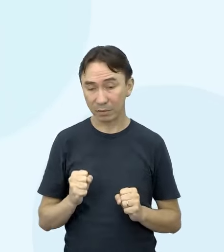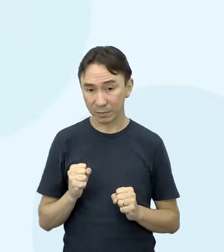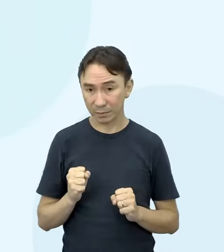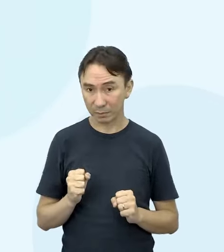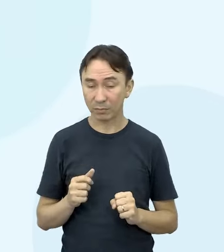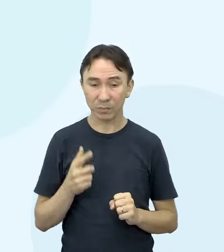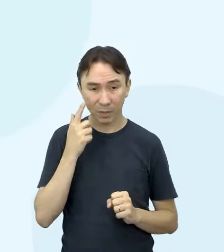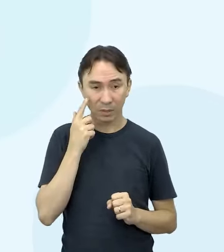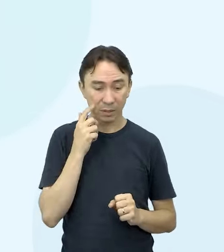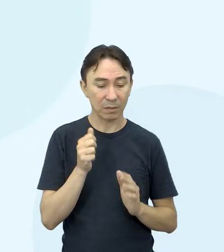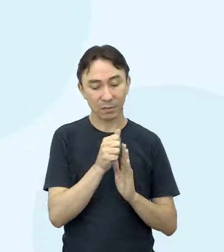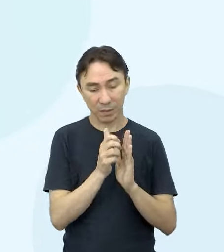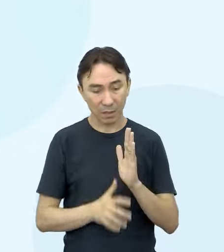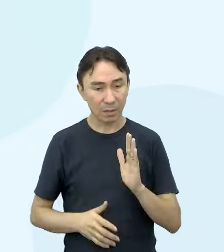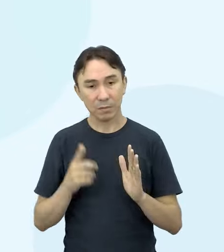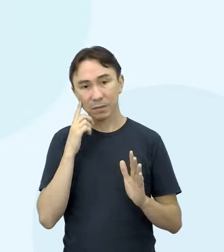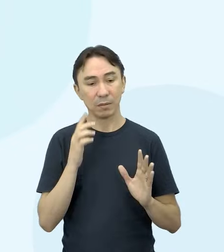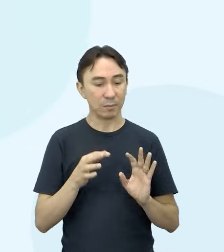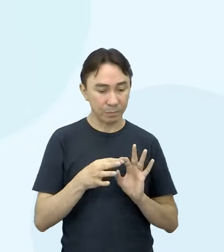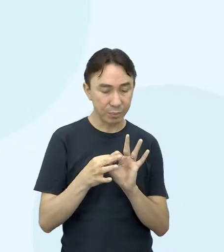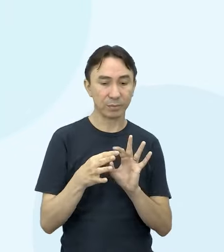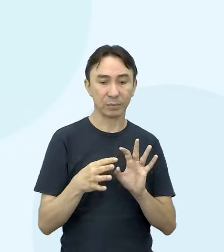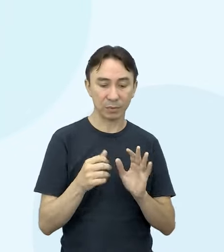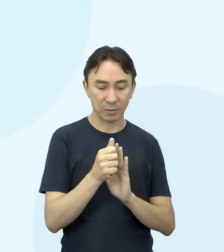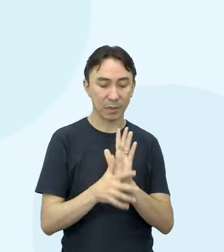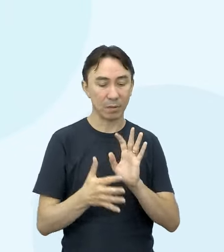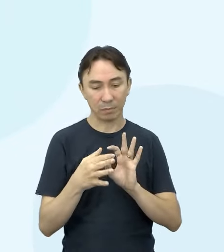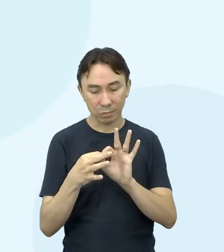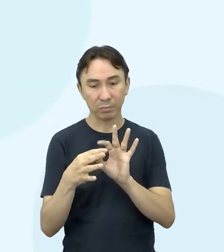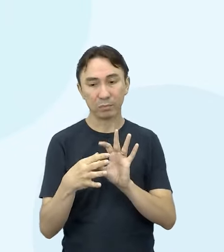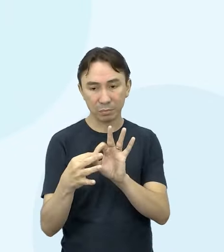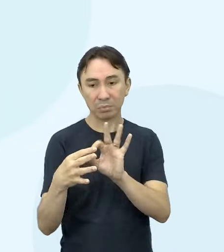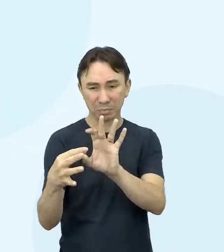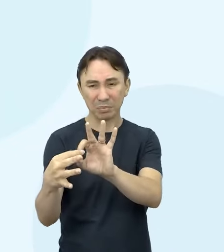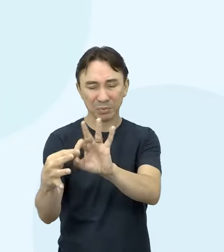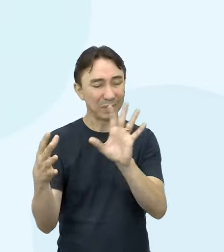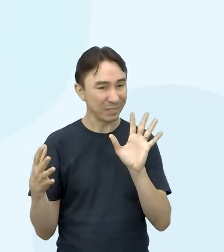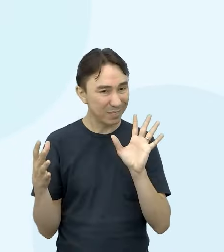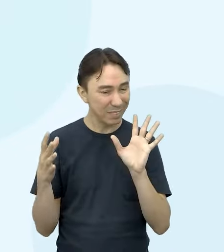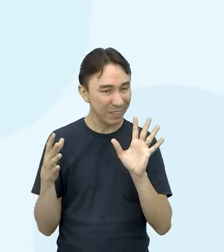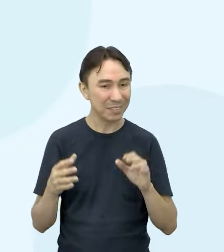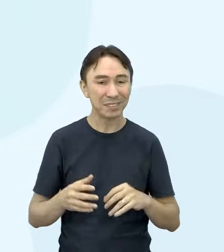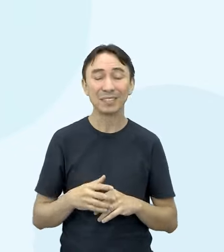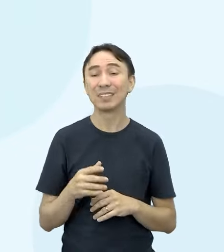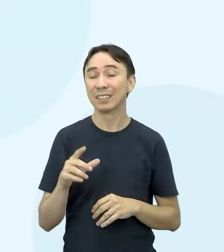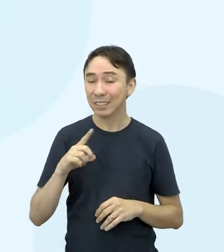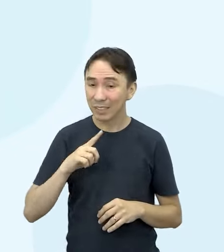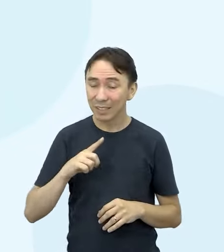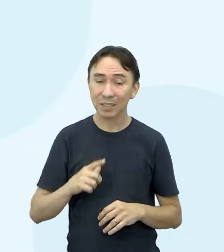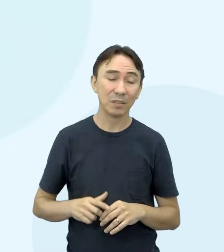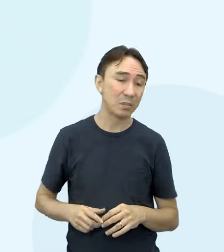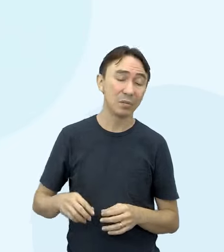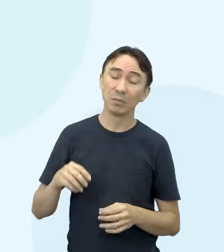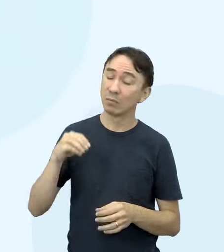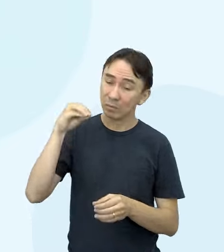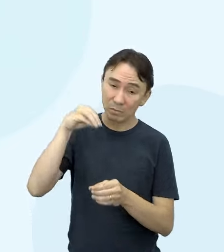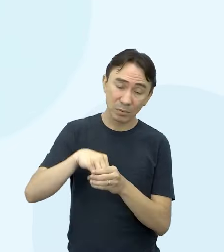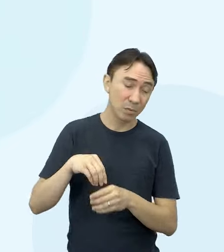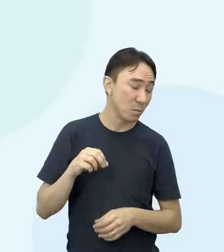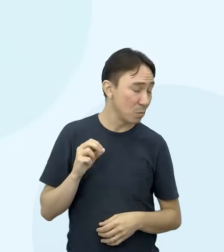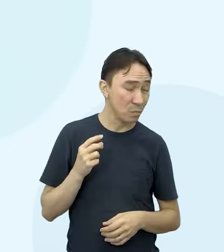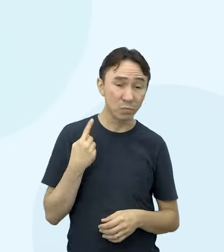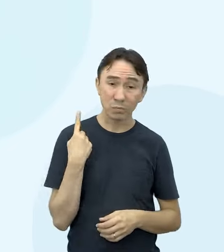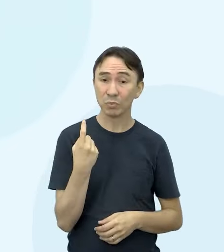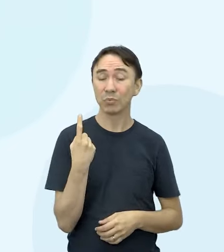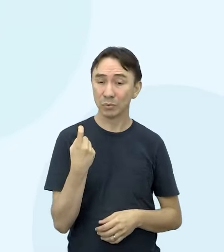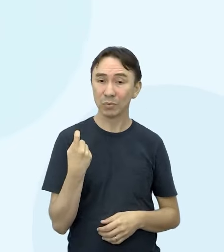na outra, né? Quando as atividades dialogam com maior frequência dentro de um único componente, né? Dentro de si mesmo,